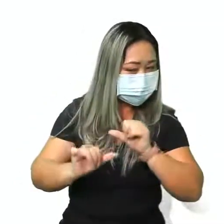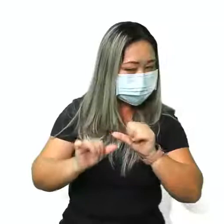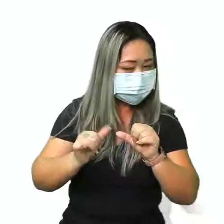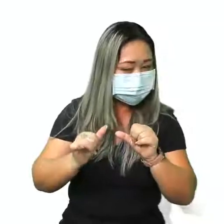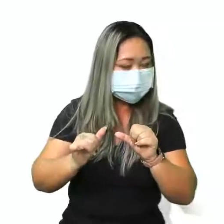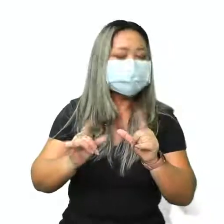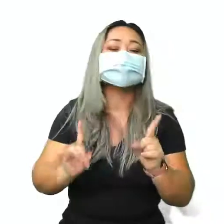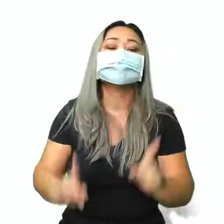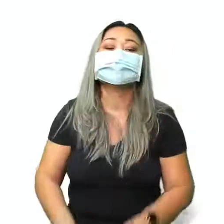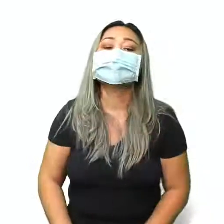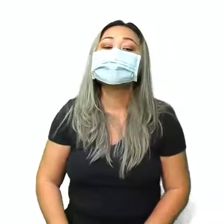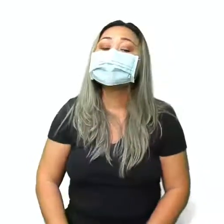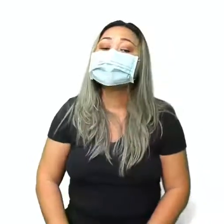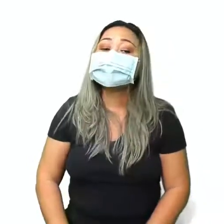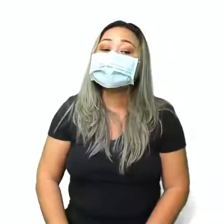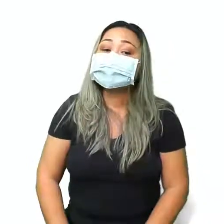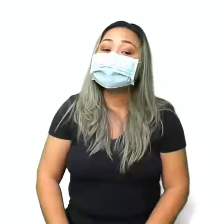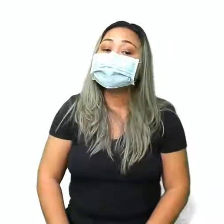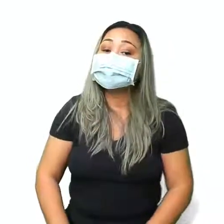presta atenção. A